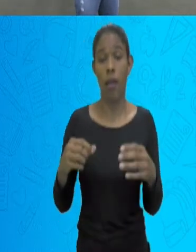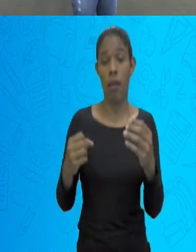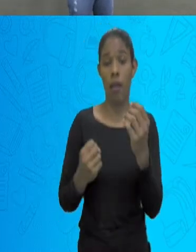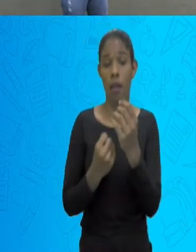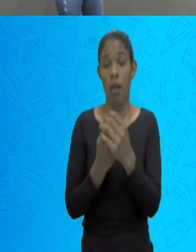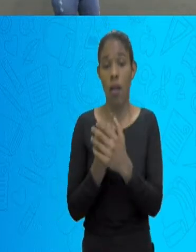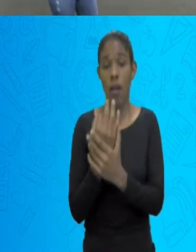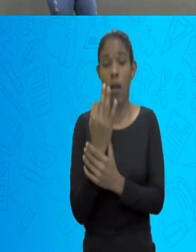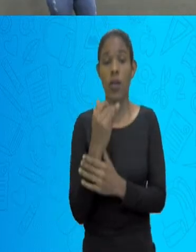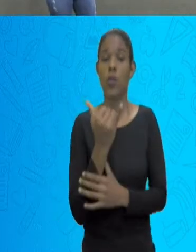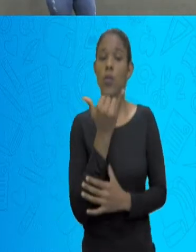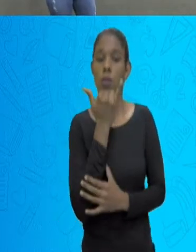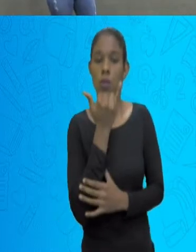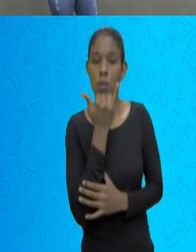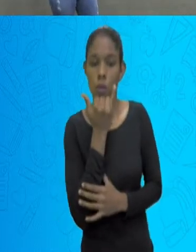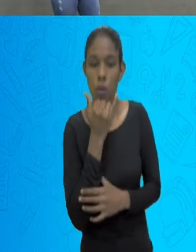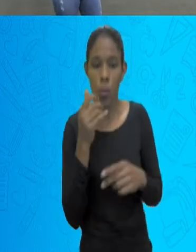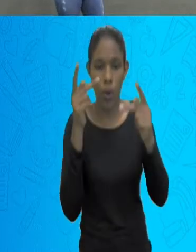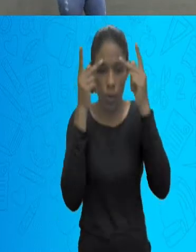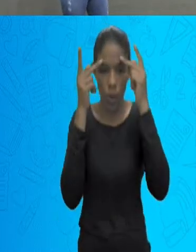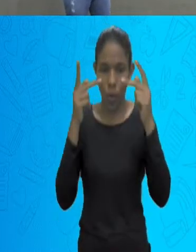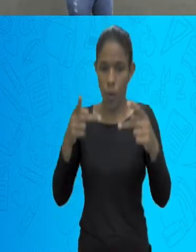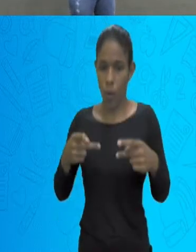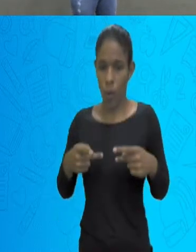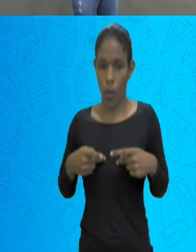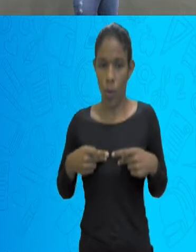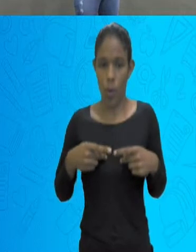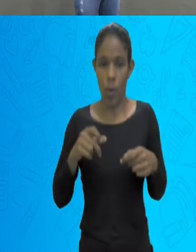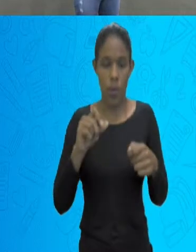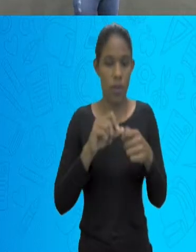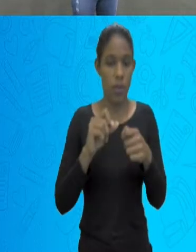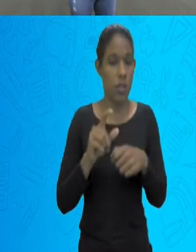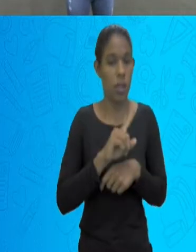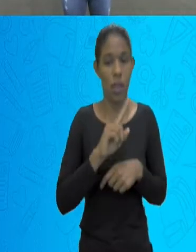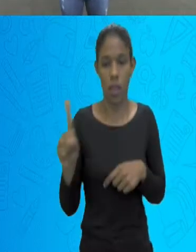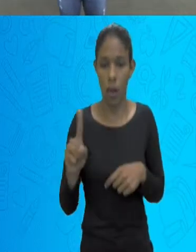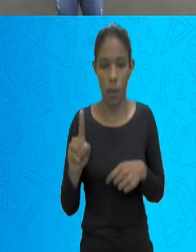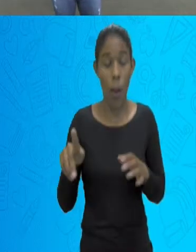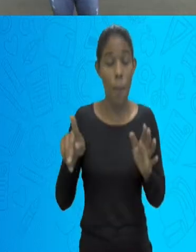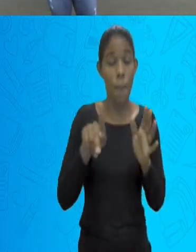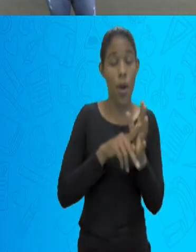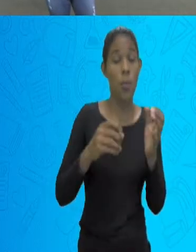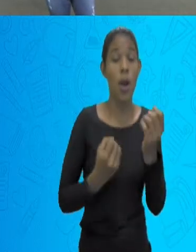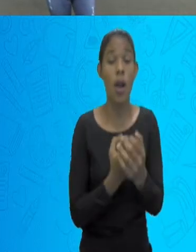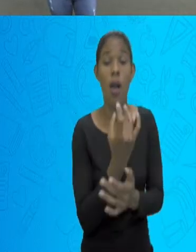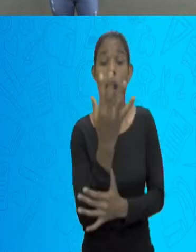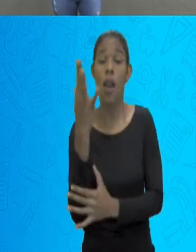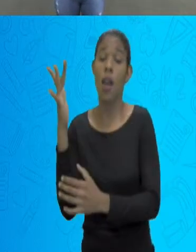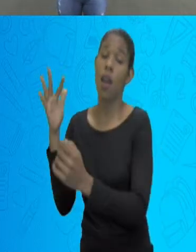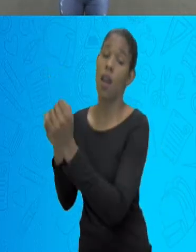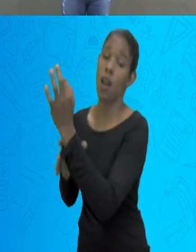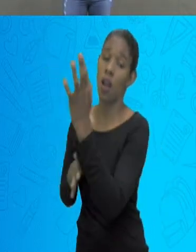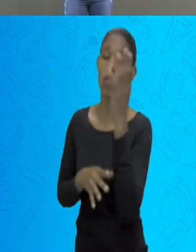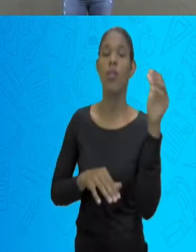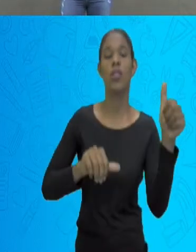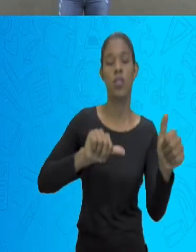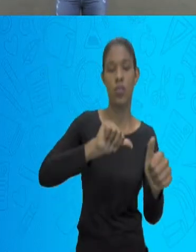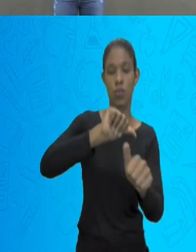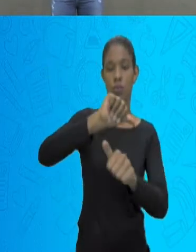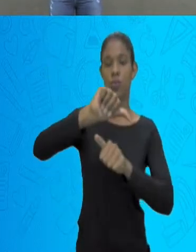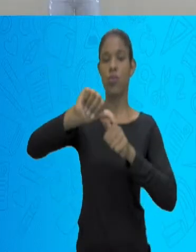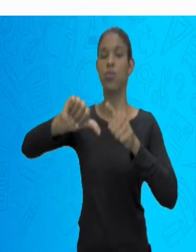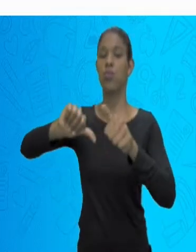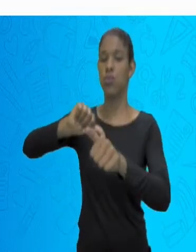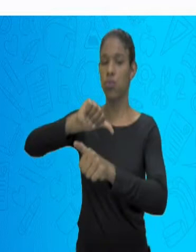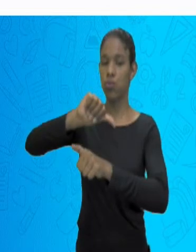acordo com a influência do clima, do relevo, do solo, da vegetação. O que isso quer dizer? Com o passar do